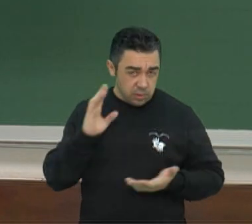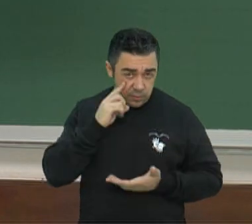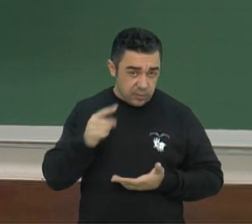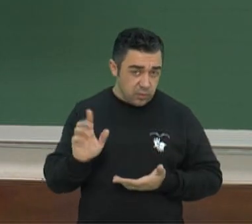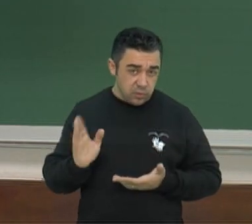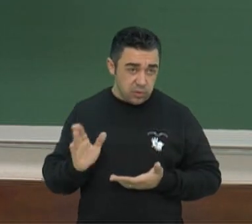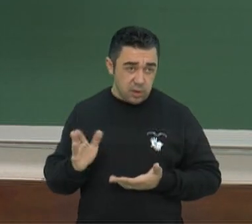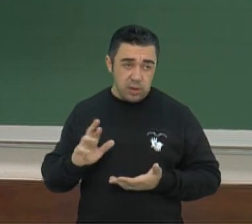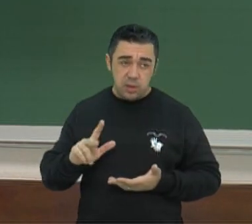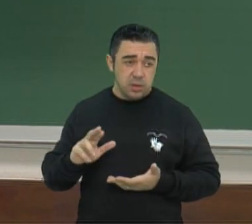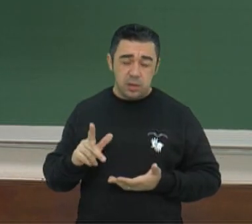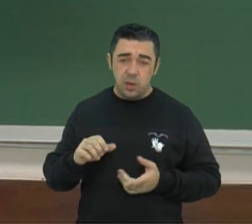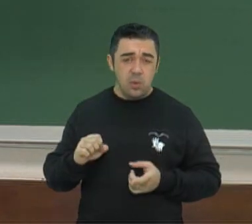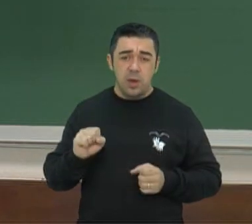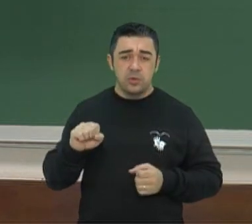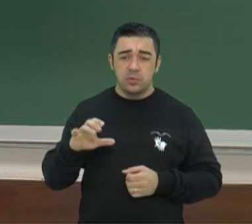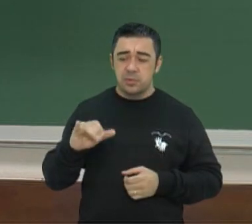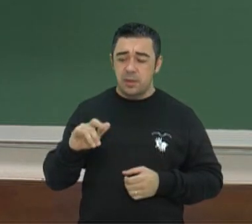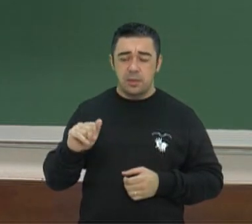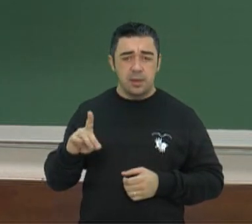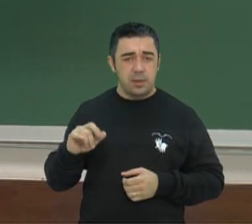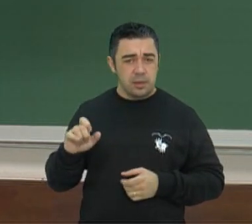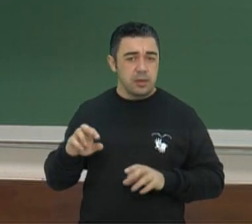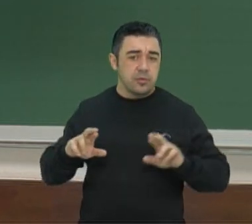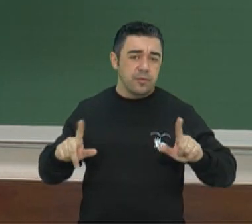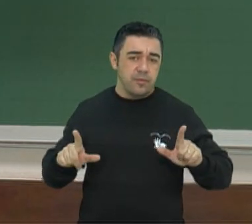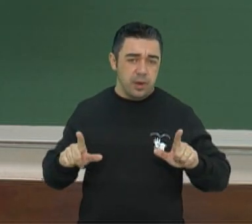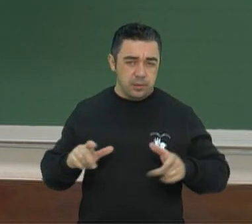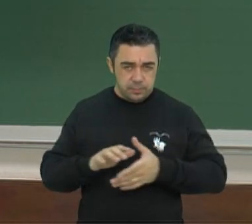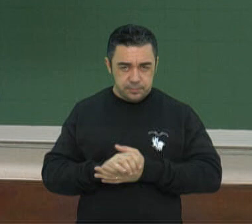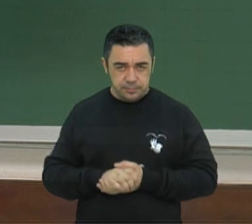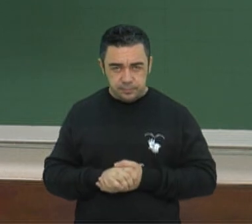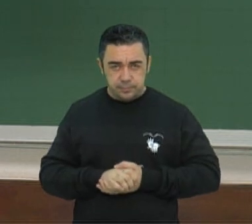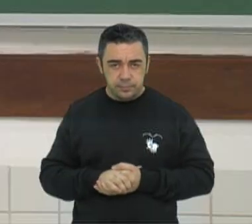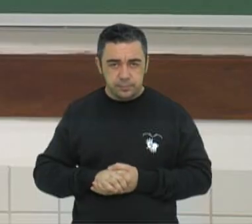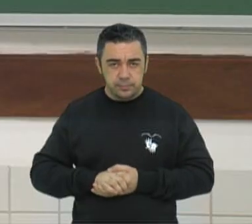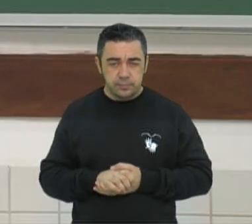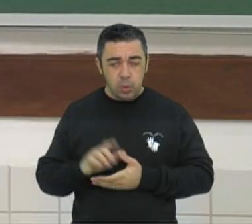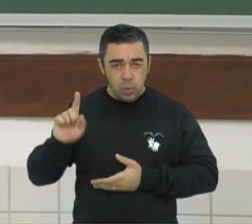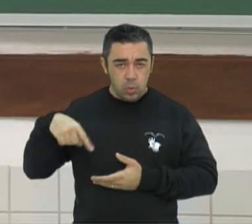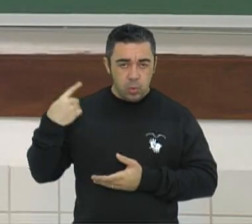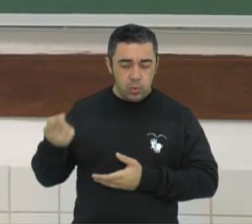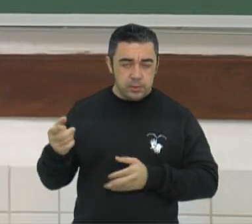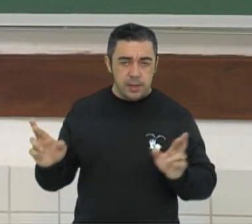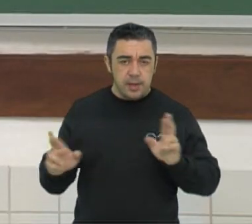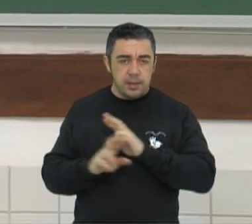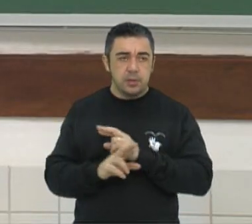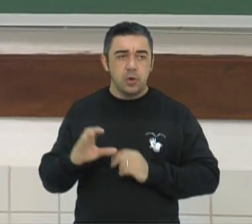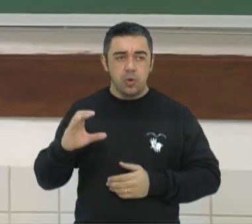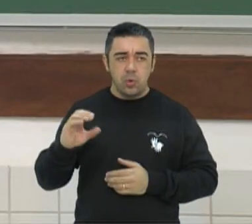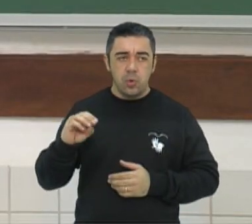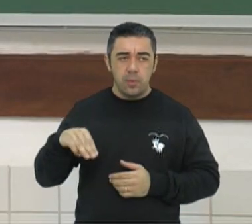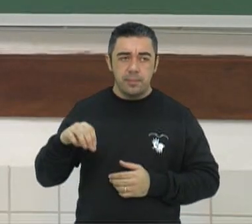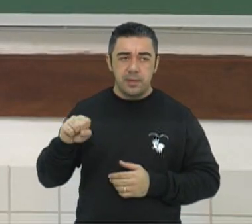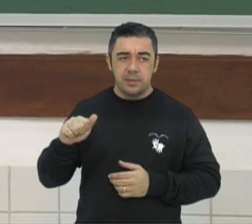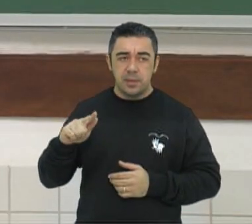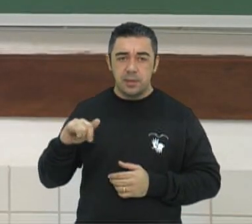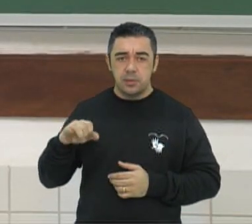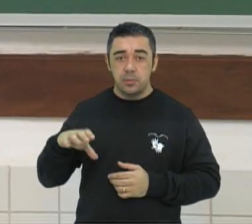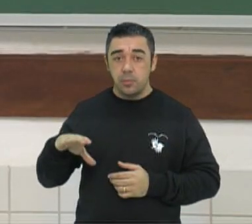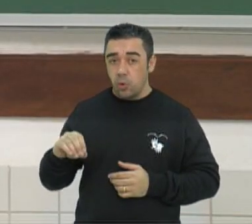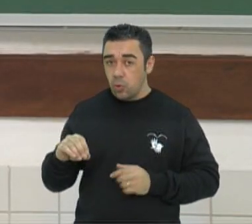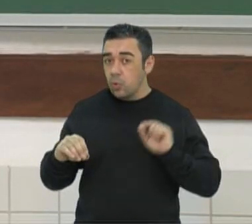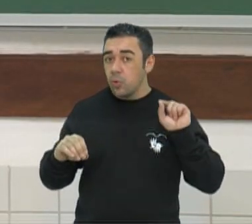né? E não é sociedade, porque não é da mesma espécie. São espécies diferentes, ok? Próxima relação, comensalismo. Nessa